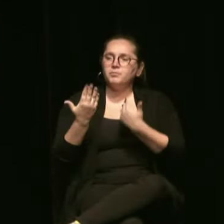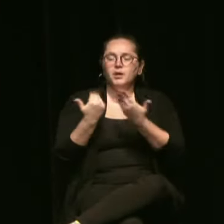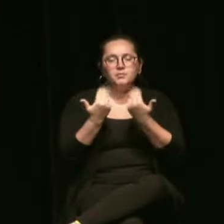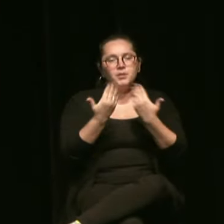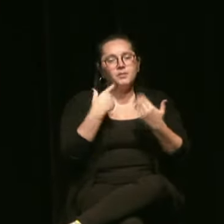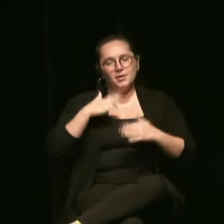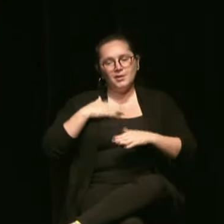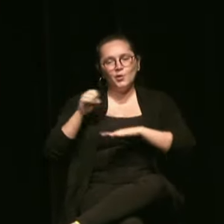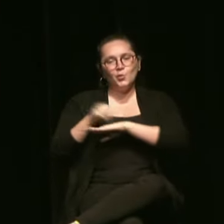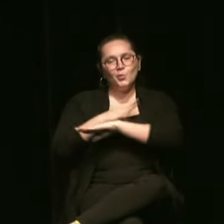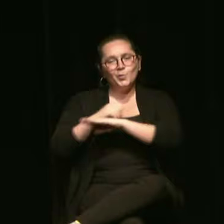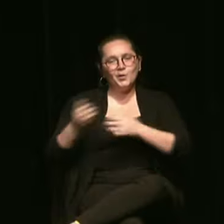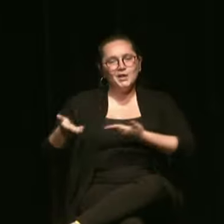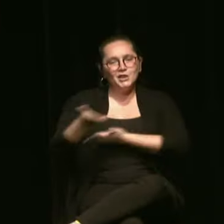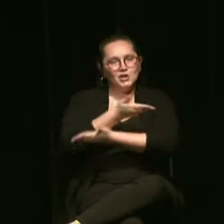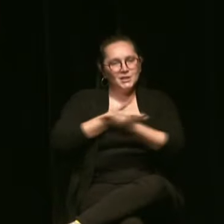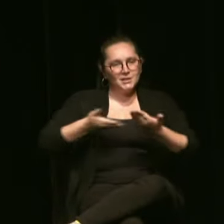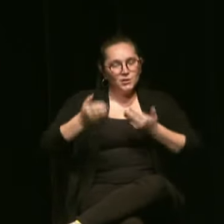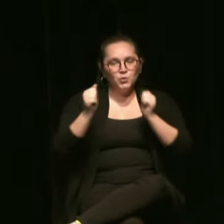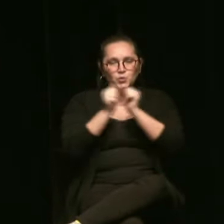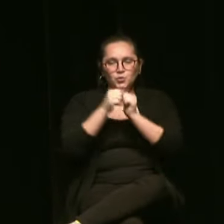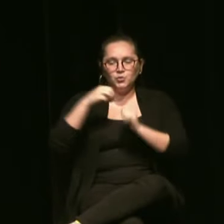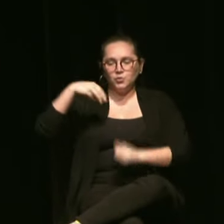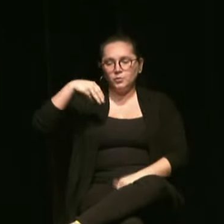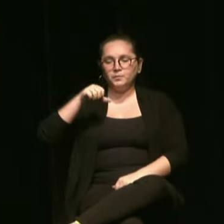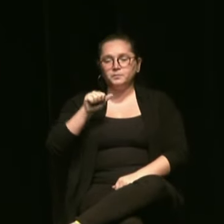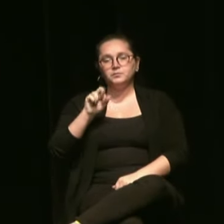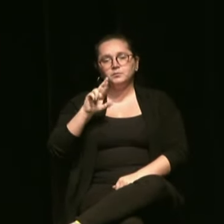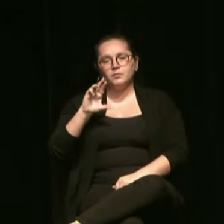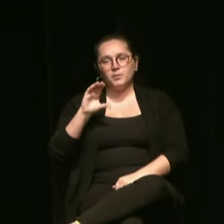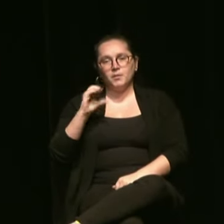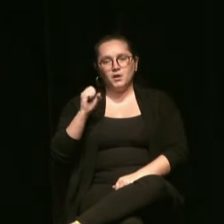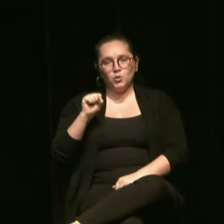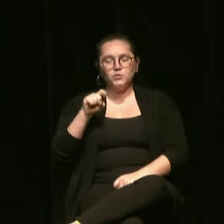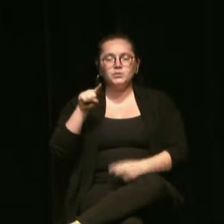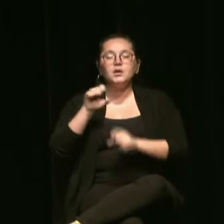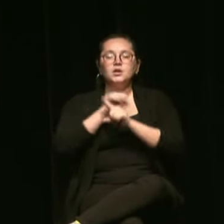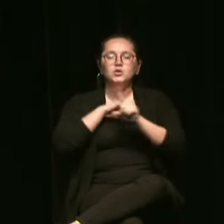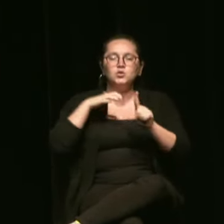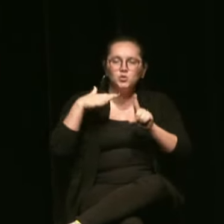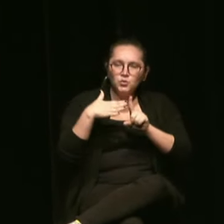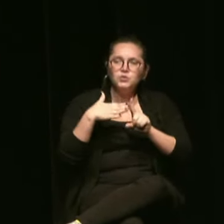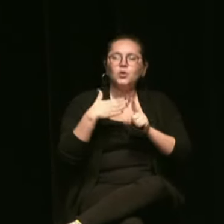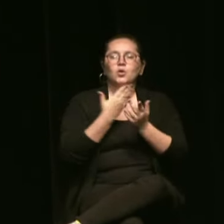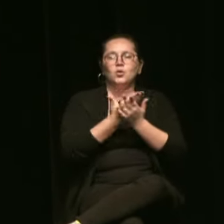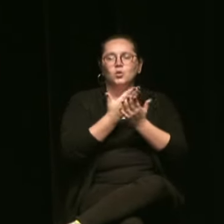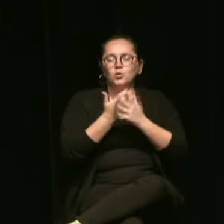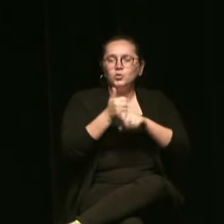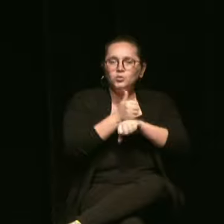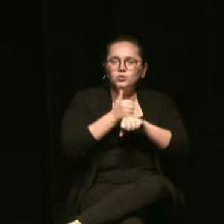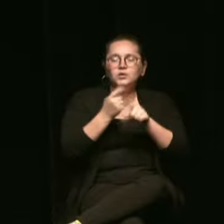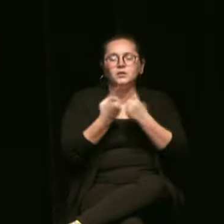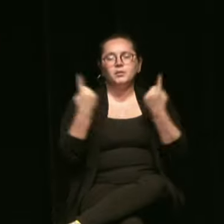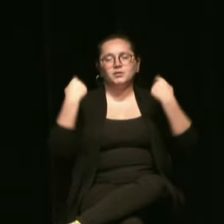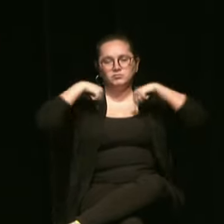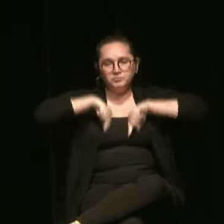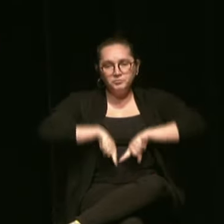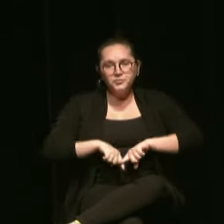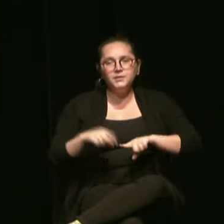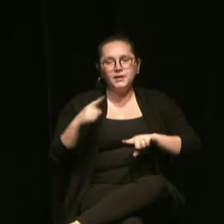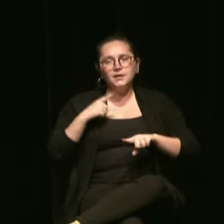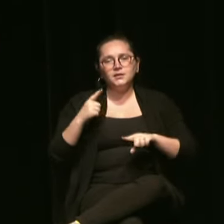fazer a mediação e vou estar aqui o Marco Antônio Gonçalves, que é um sociólogo, antropólogo, que estudou bastante a relação entre o Coutinho e o